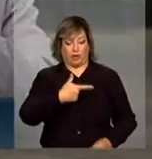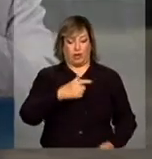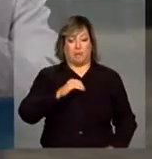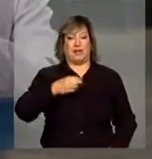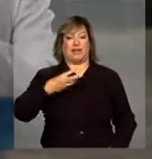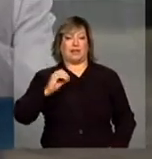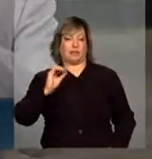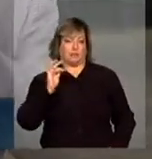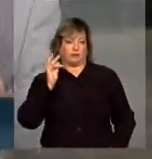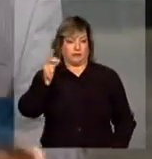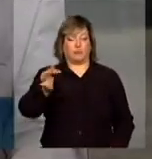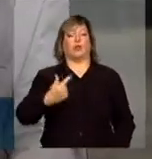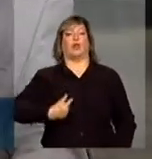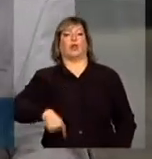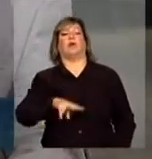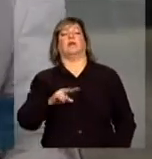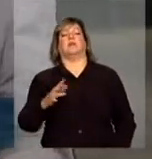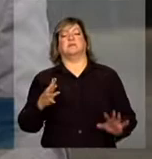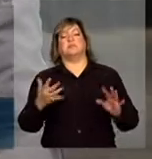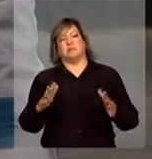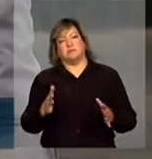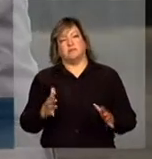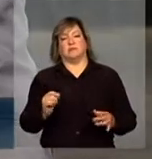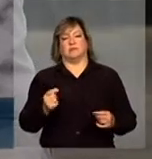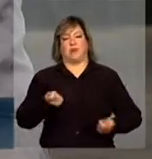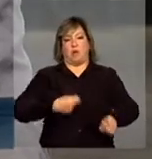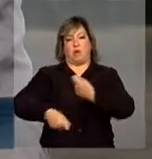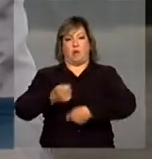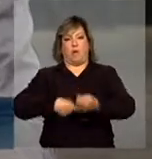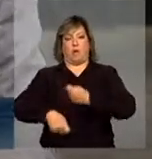nós deveremos movimentar